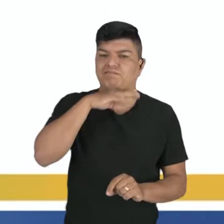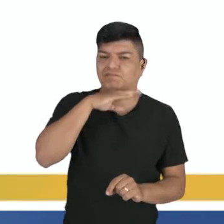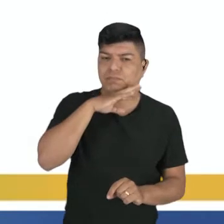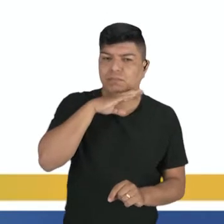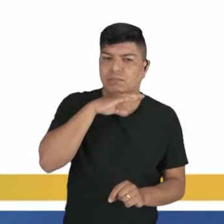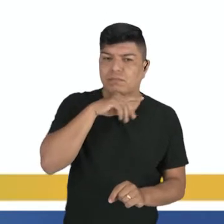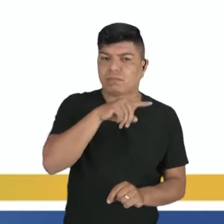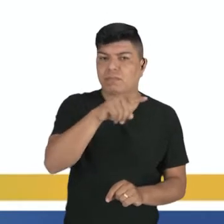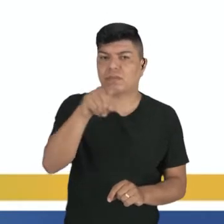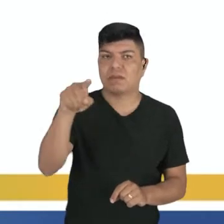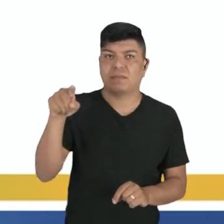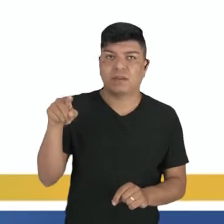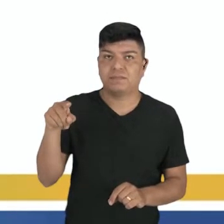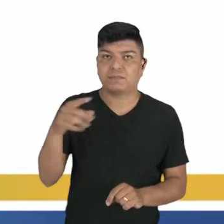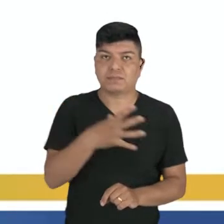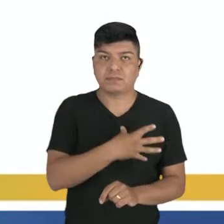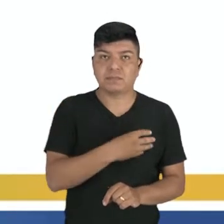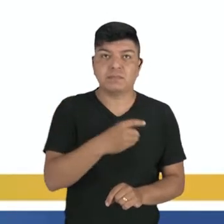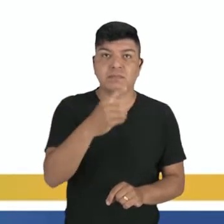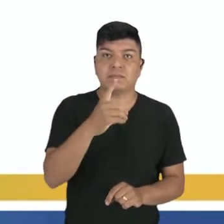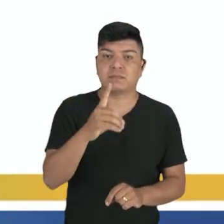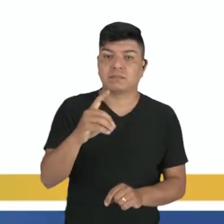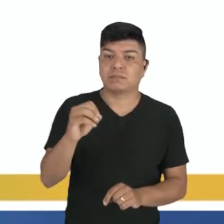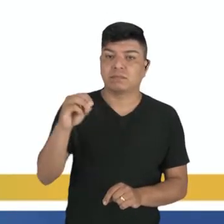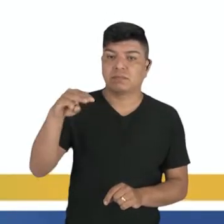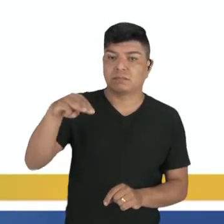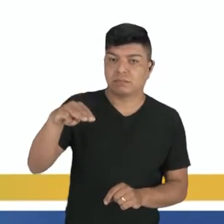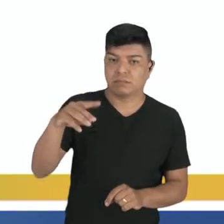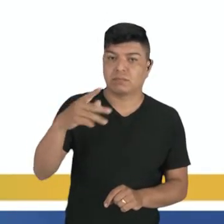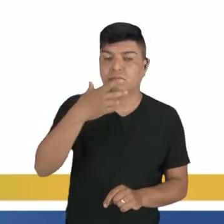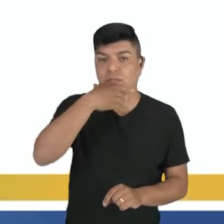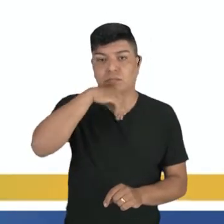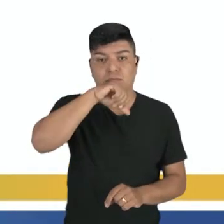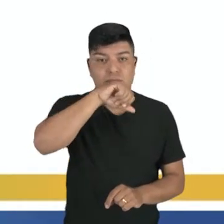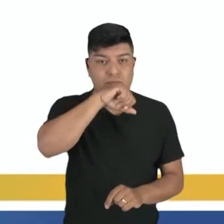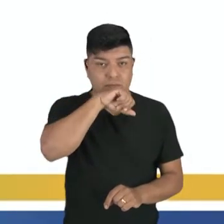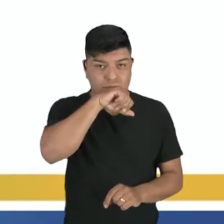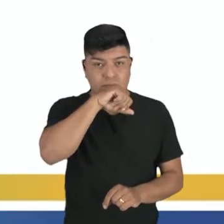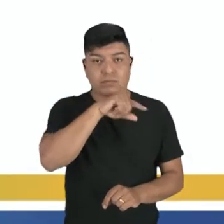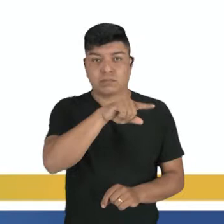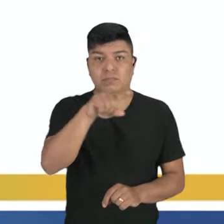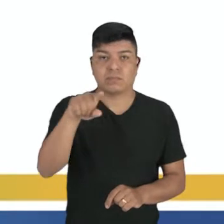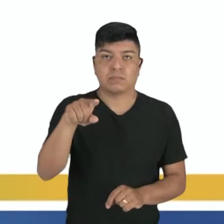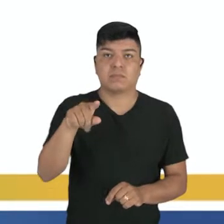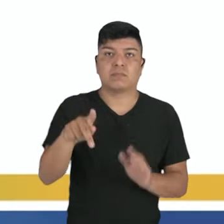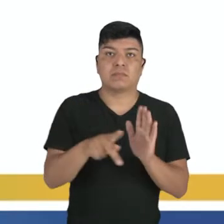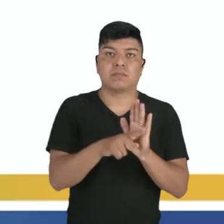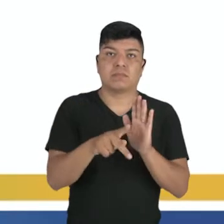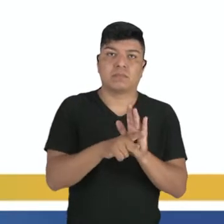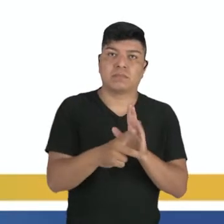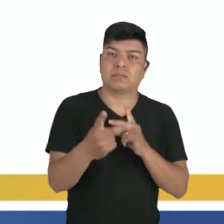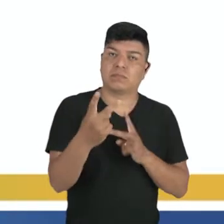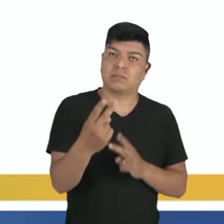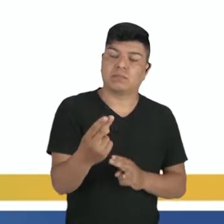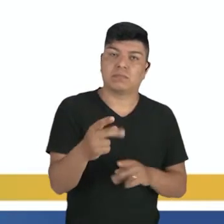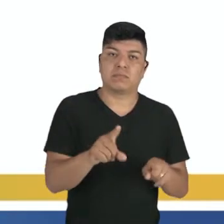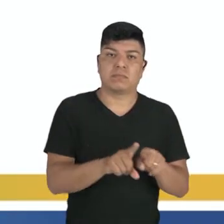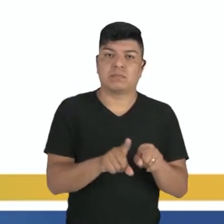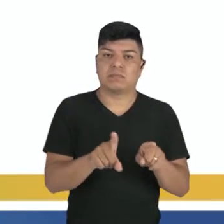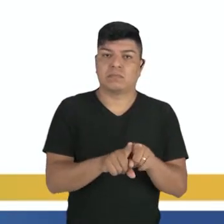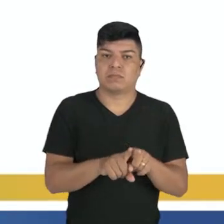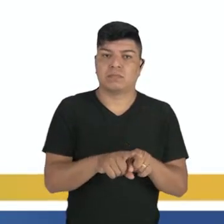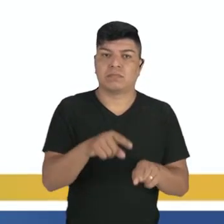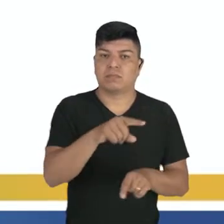E vós, filha de Dom Pai, Moniz, é bem vós semelha, da ver eu por